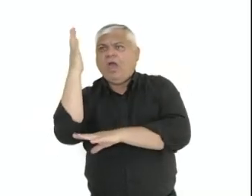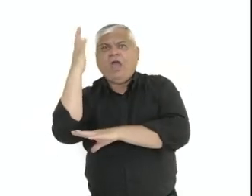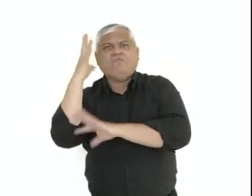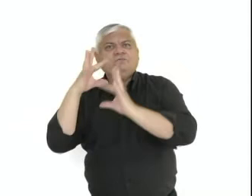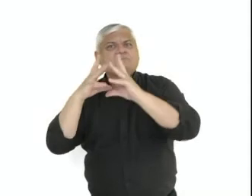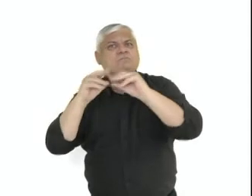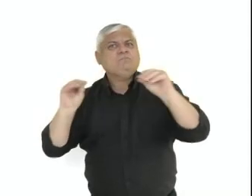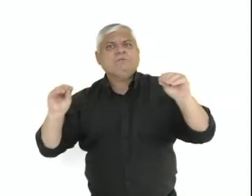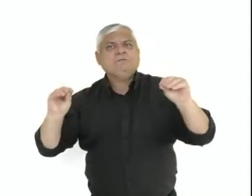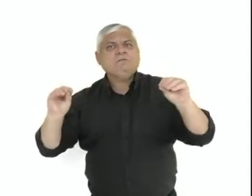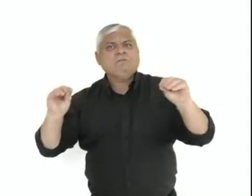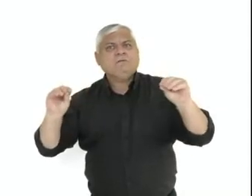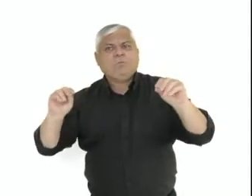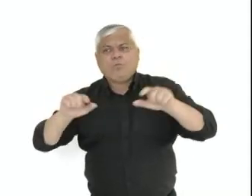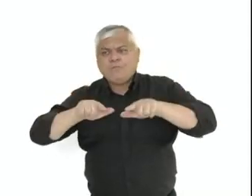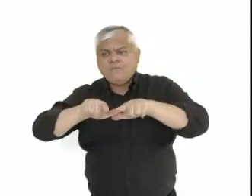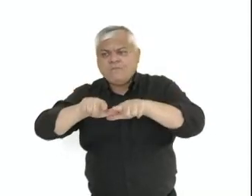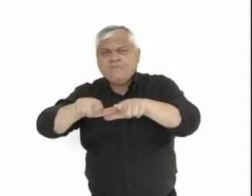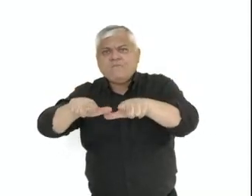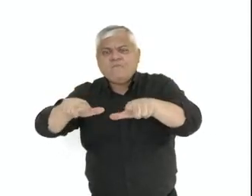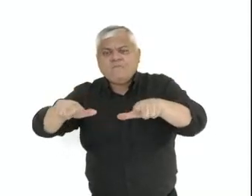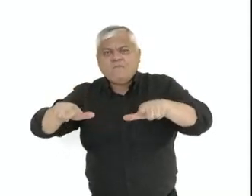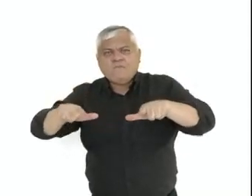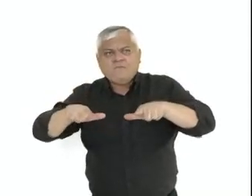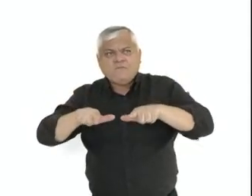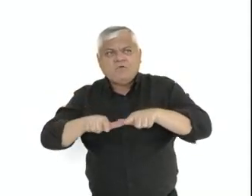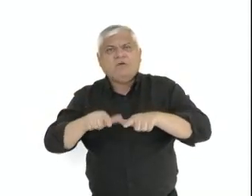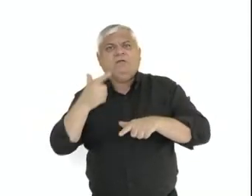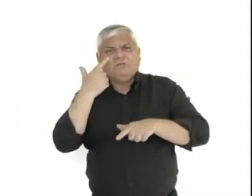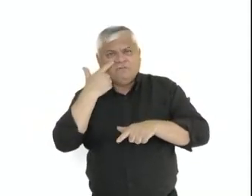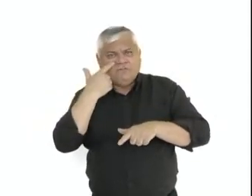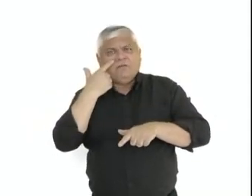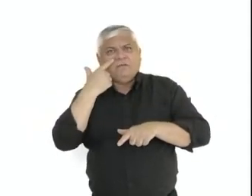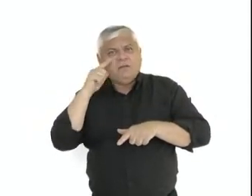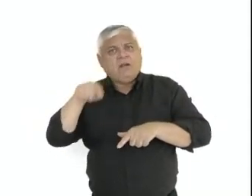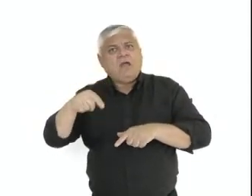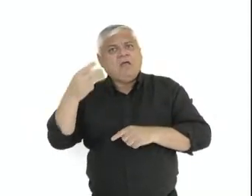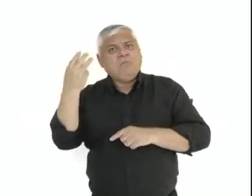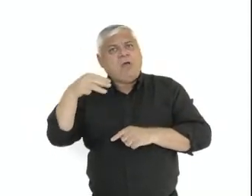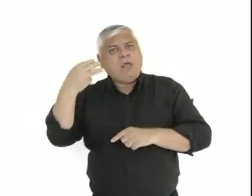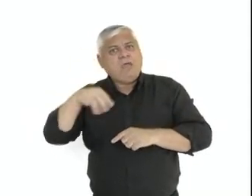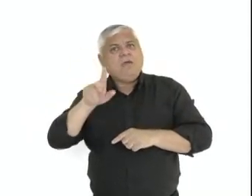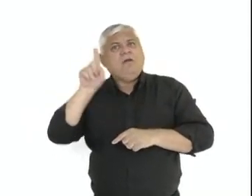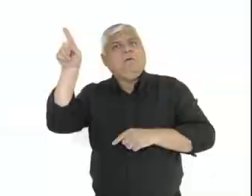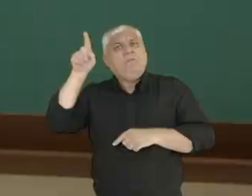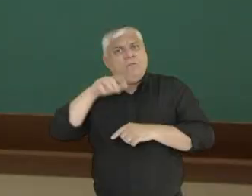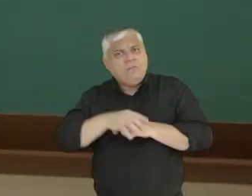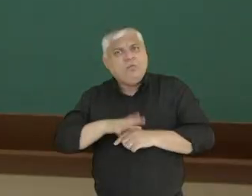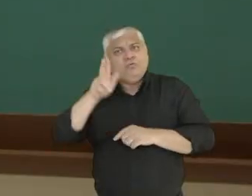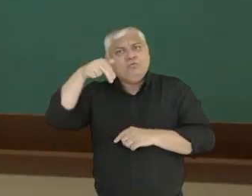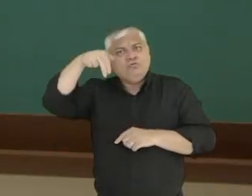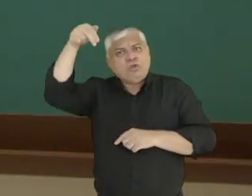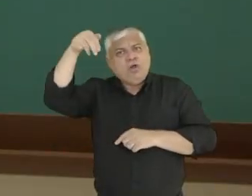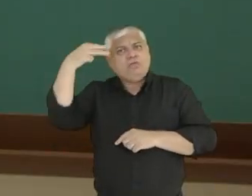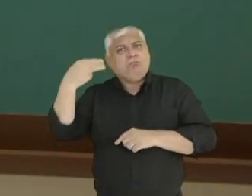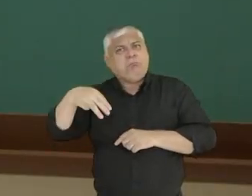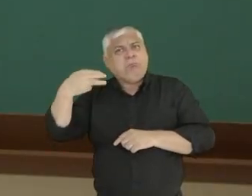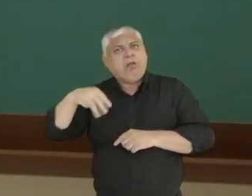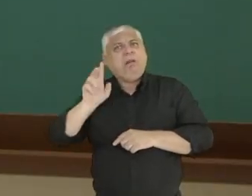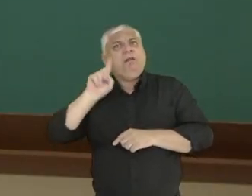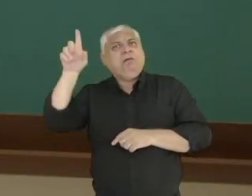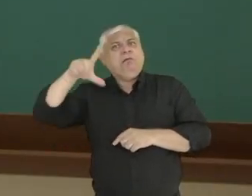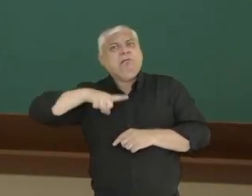vem ocorrendo no Brasil, no caso aqui o destaque é para o estado do Maranhão, mas é assim que conseguem-se